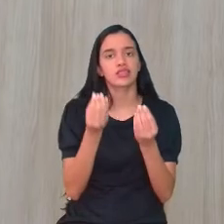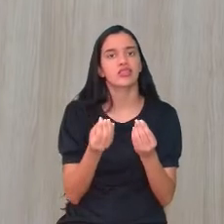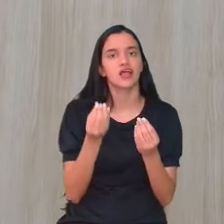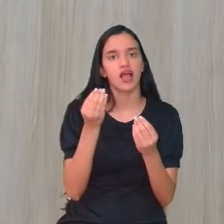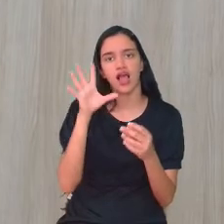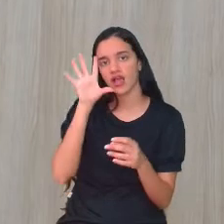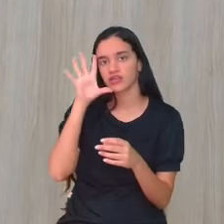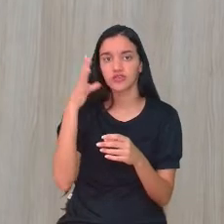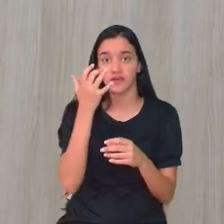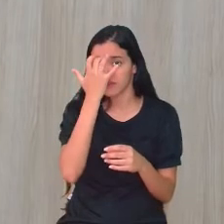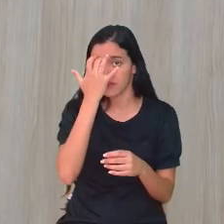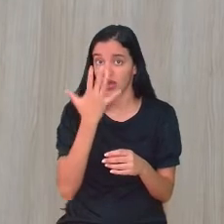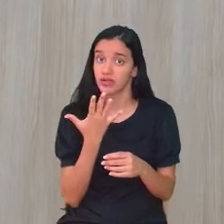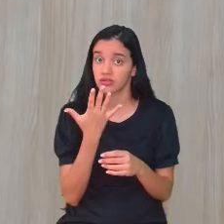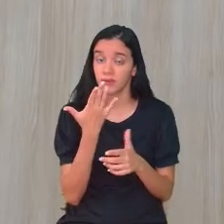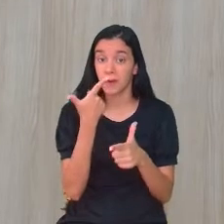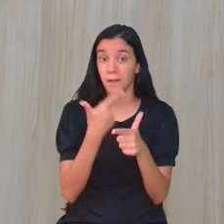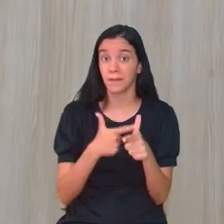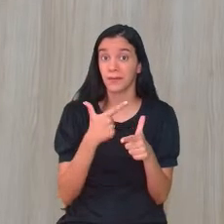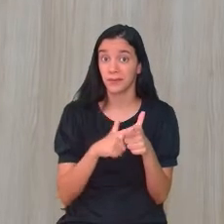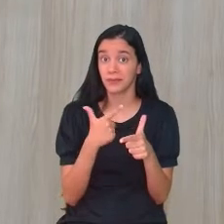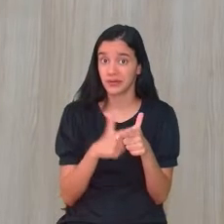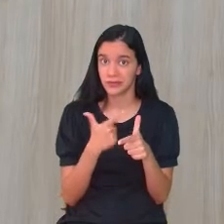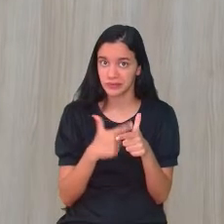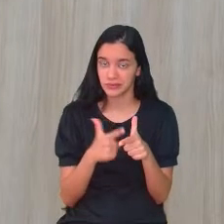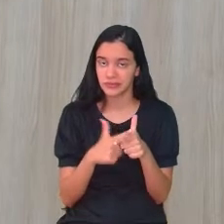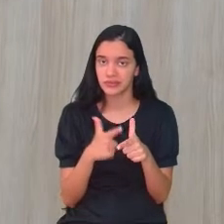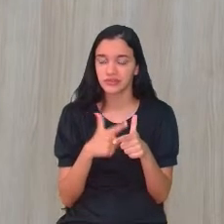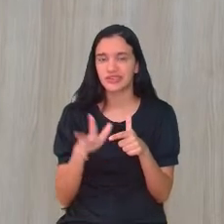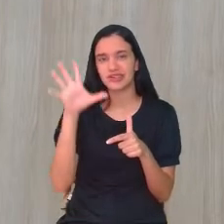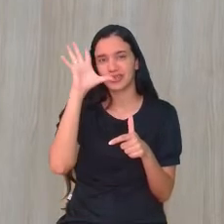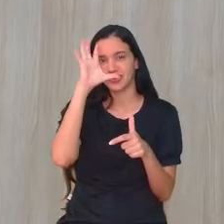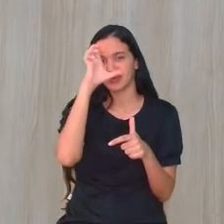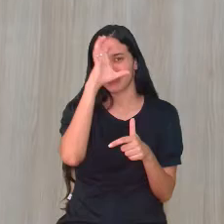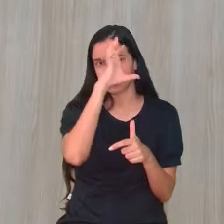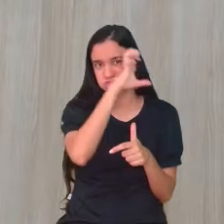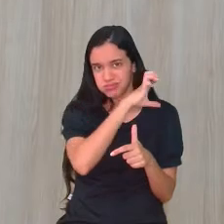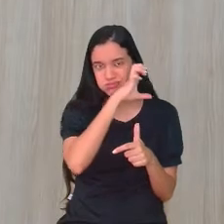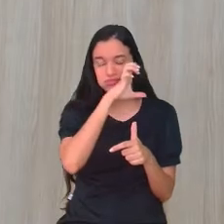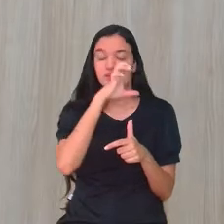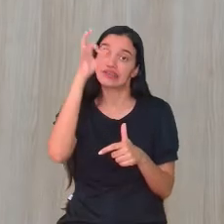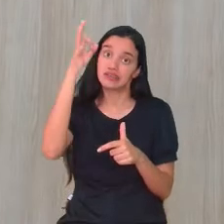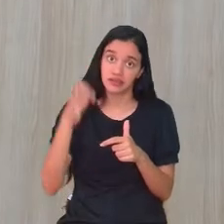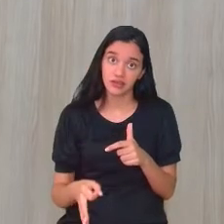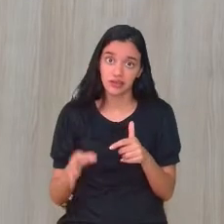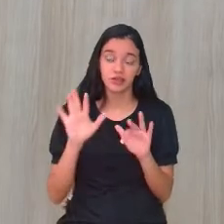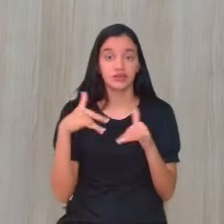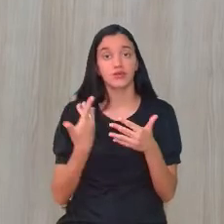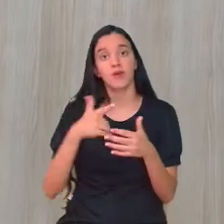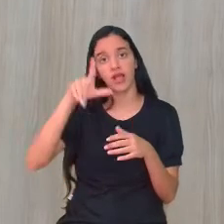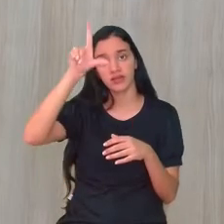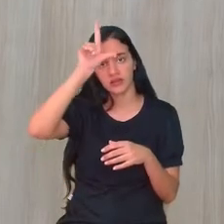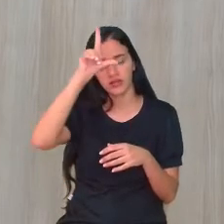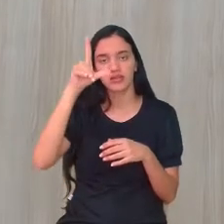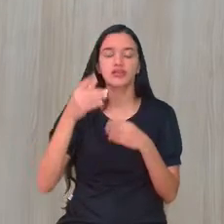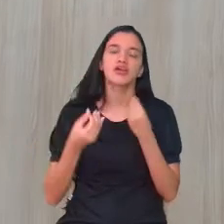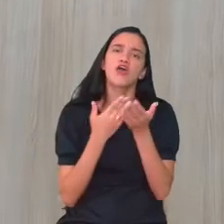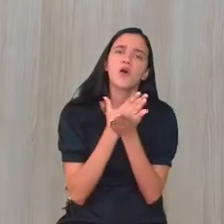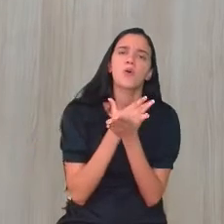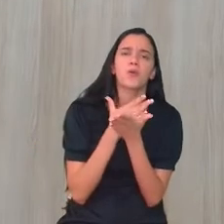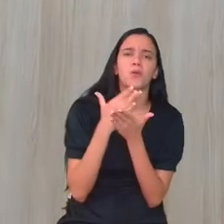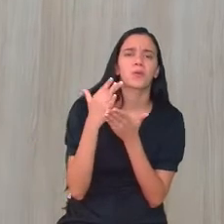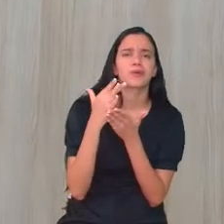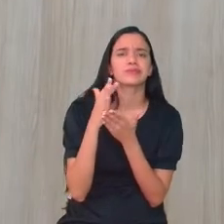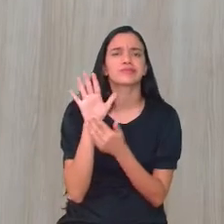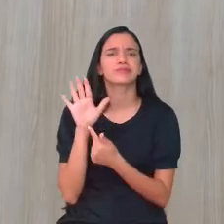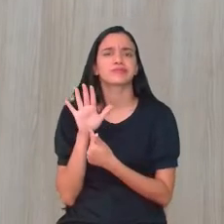solução muito fácil para um problema que é complexo, certo? E esses líderes começaram